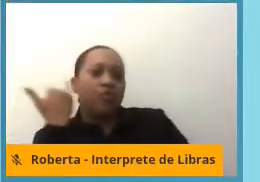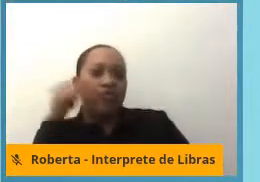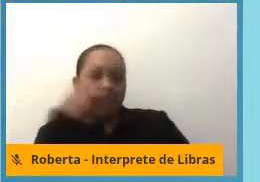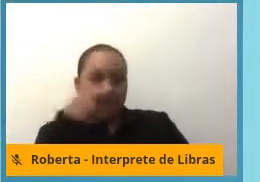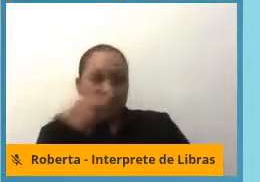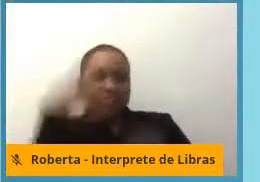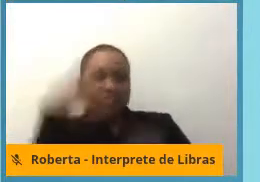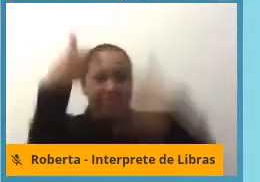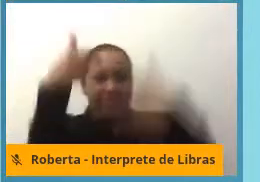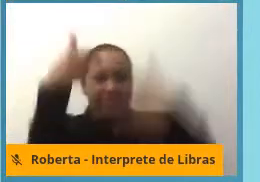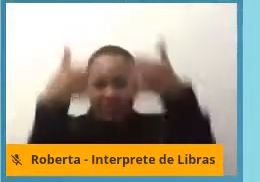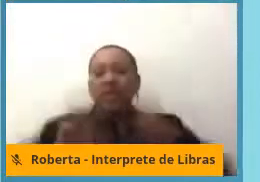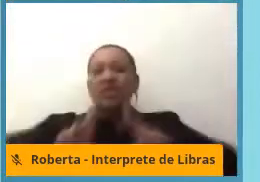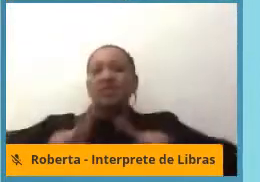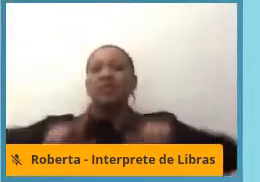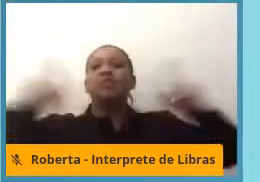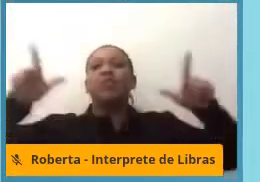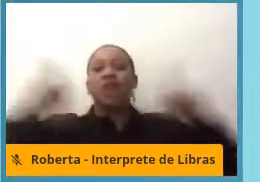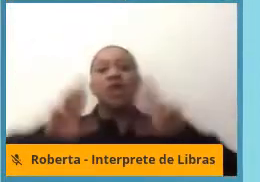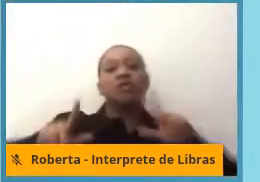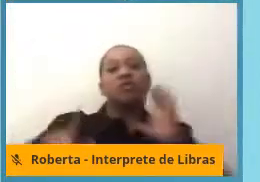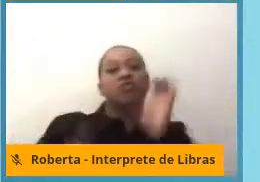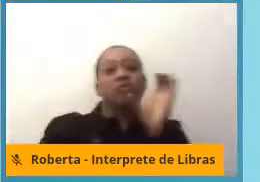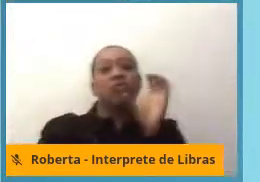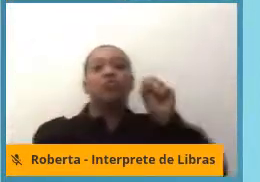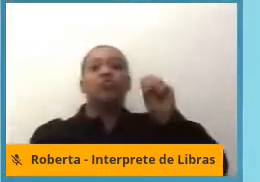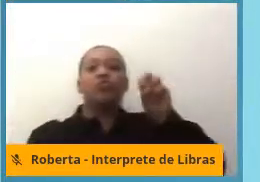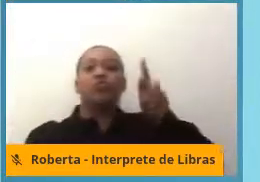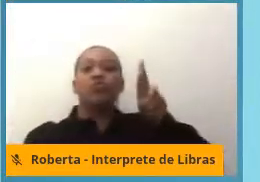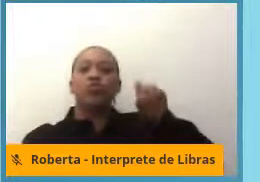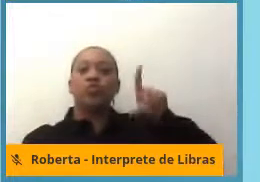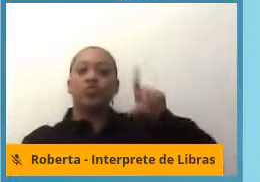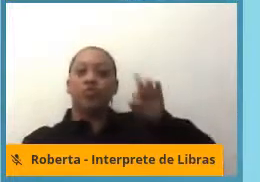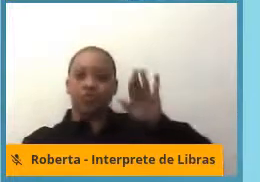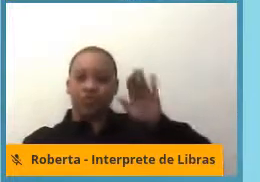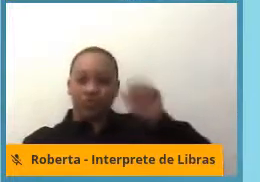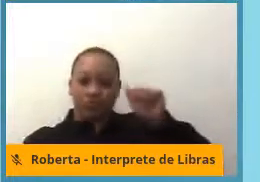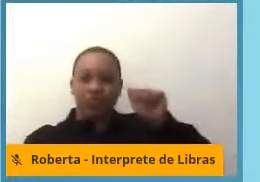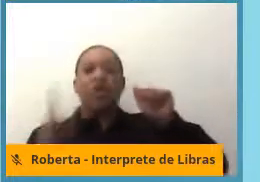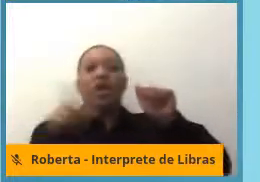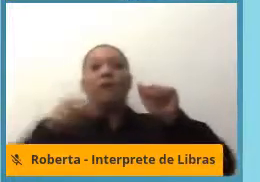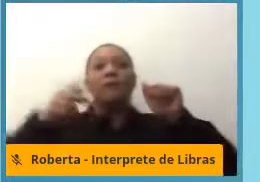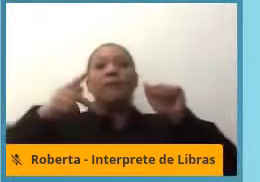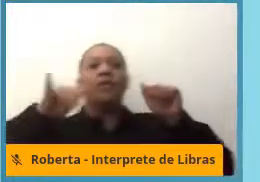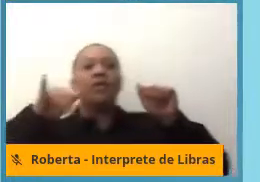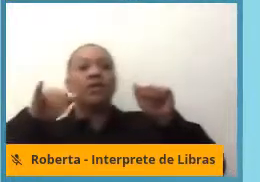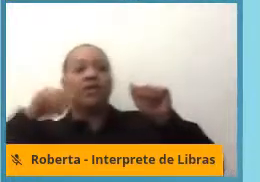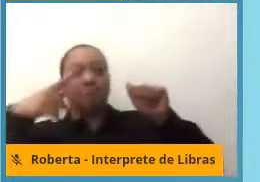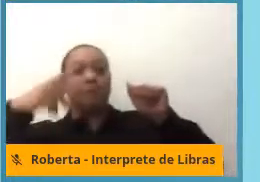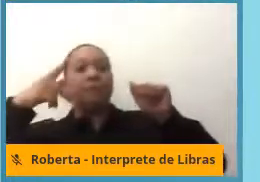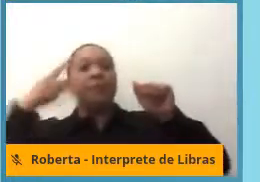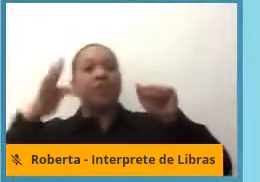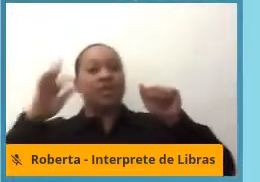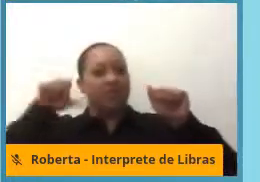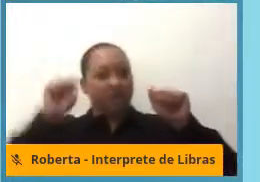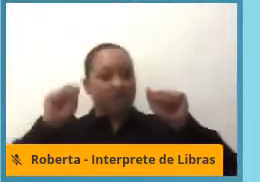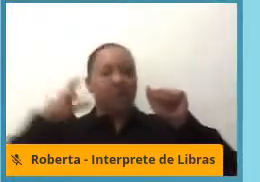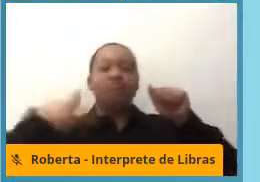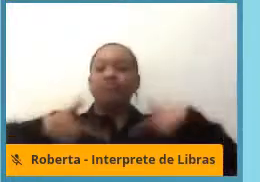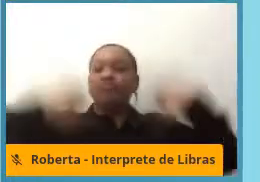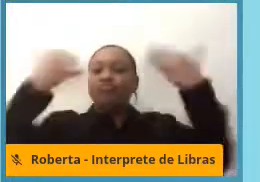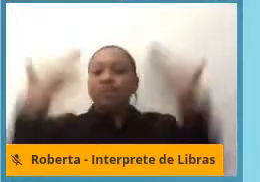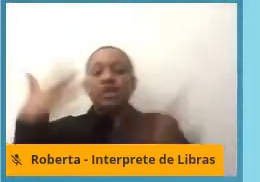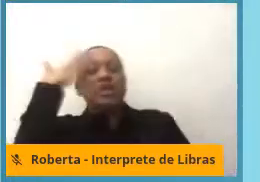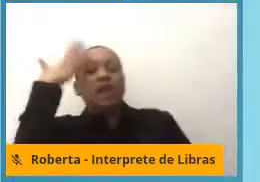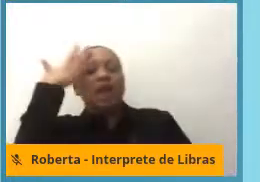RT-PCR. Que eu estava explicando que a gente deve escolher o momento adequado, né? Para fazer isso aí. Porque a partir do 7º dia, eu não tenho